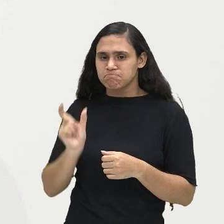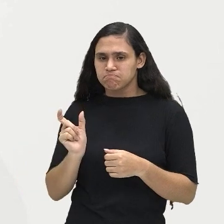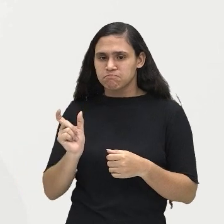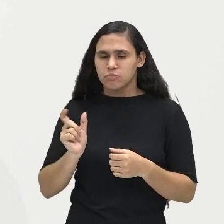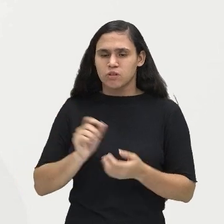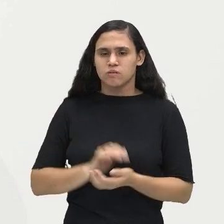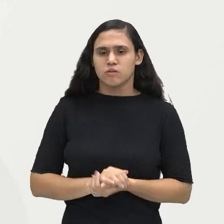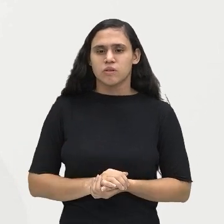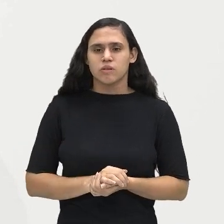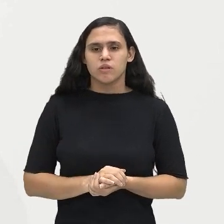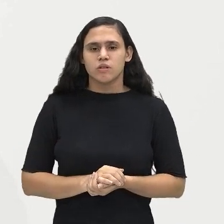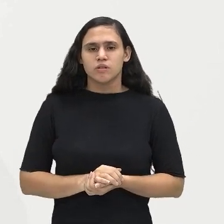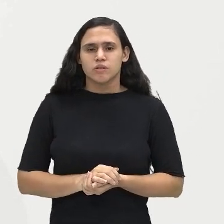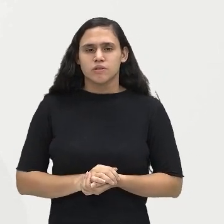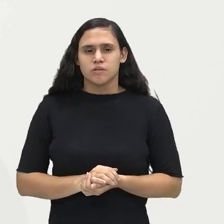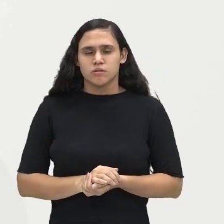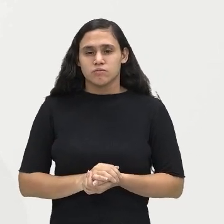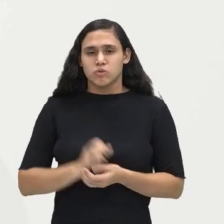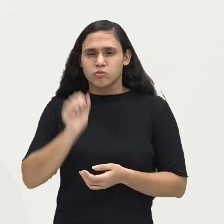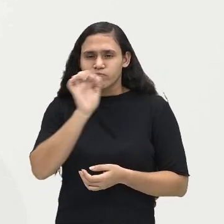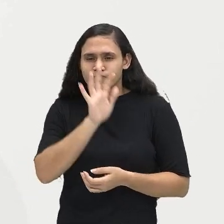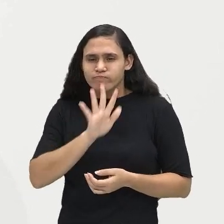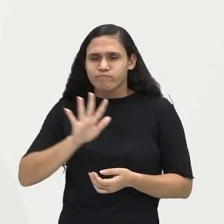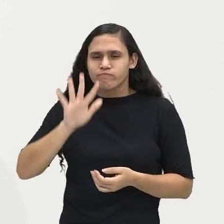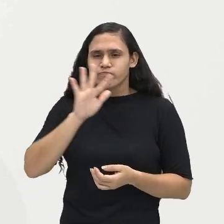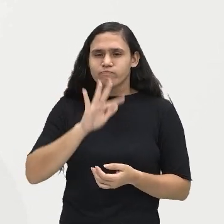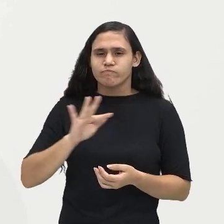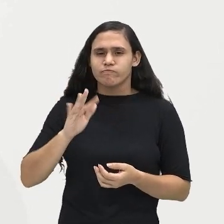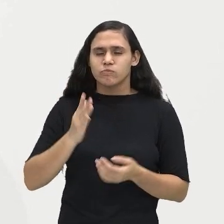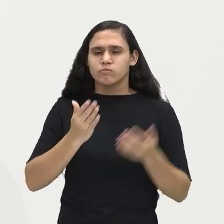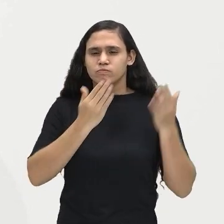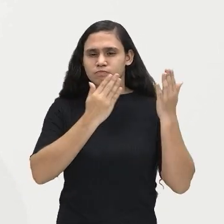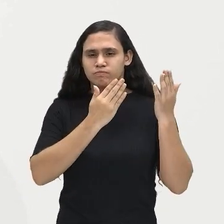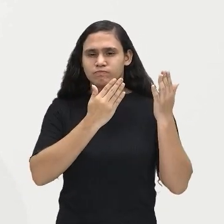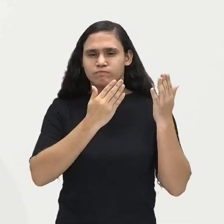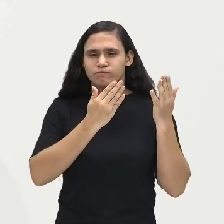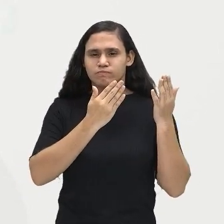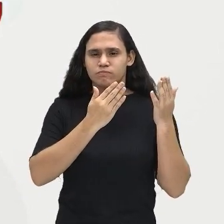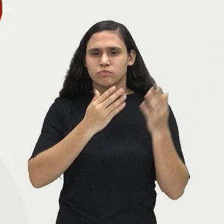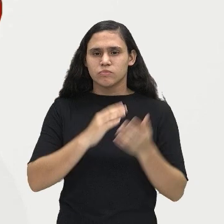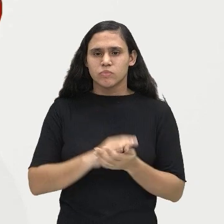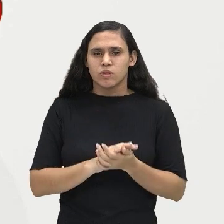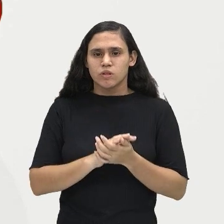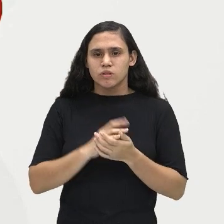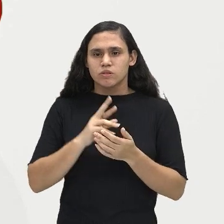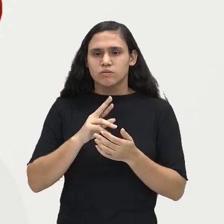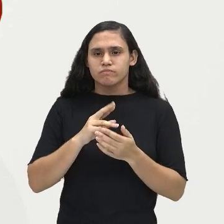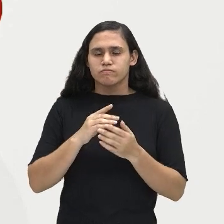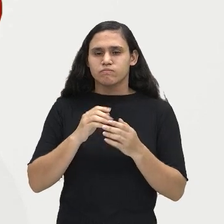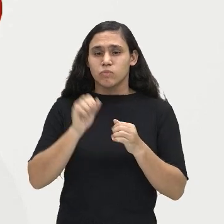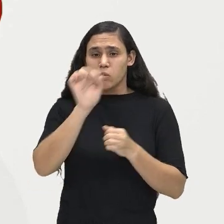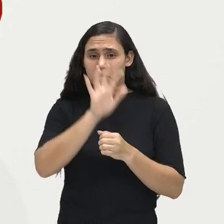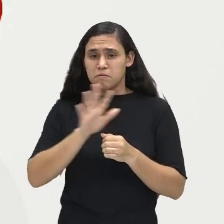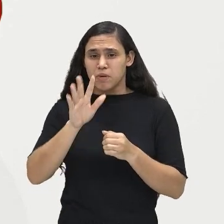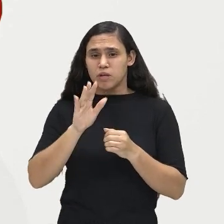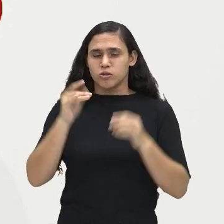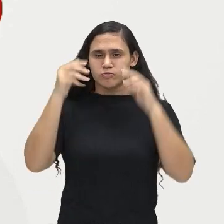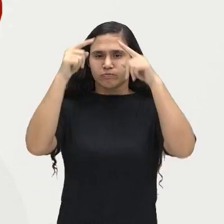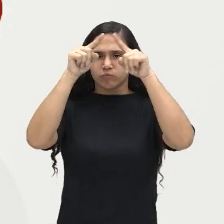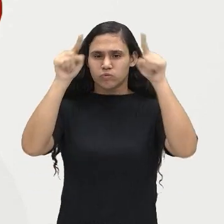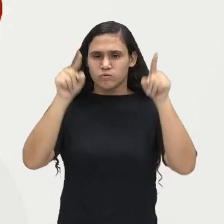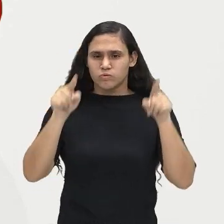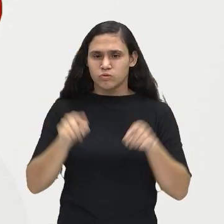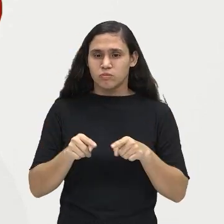aqui uma ilustração, né? A imagem, o rosto de uma pessoa que está dividido por um eixo aqui, ó, que nós chamamos de eixo de